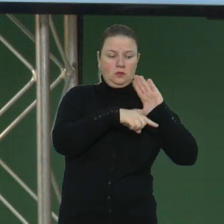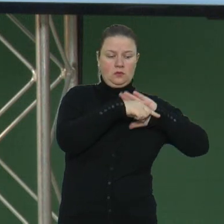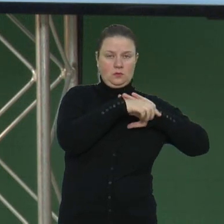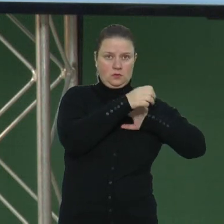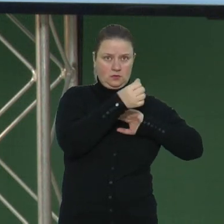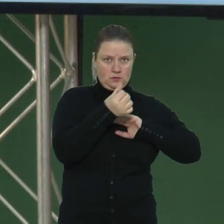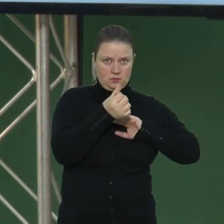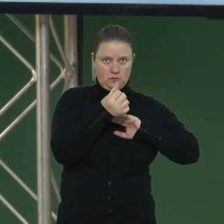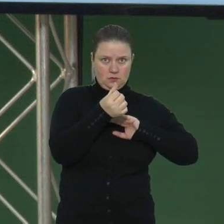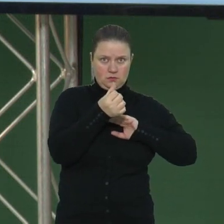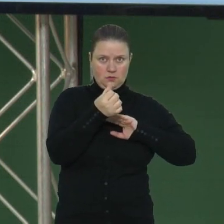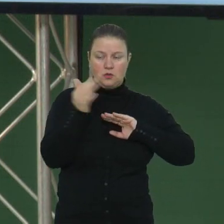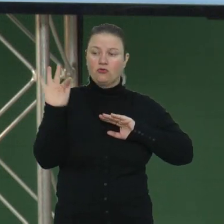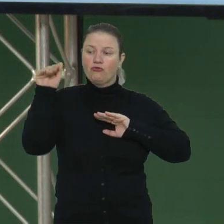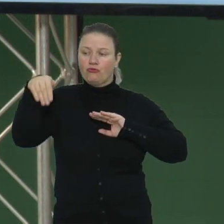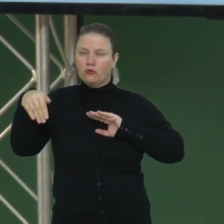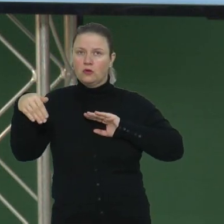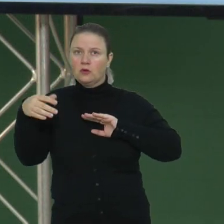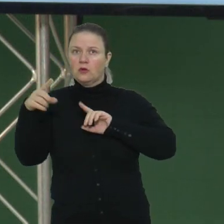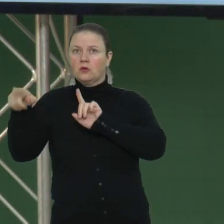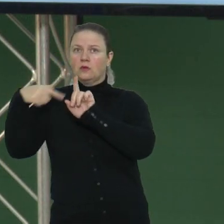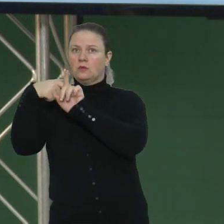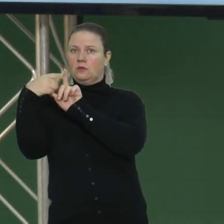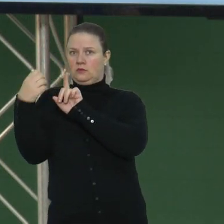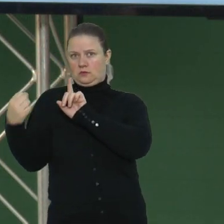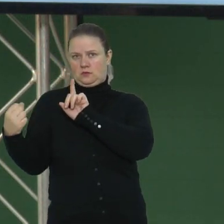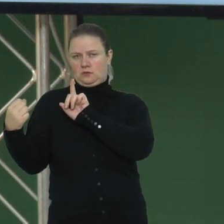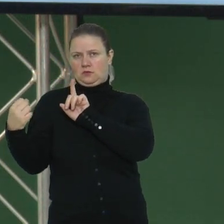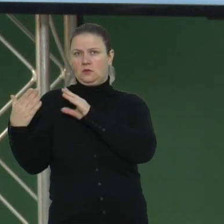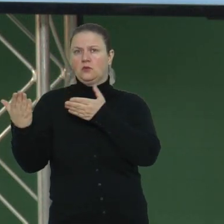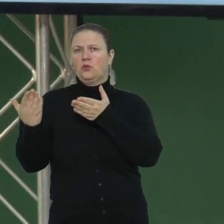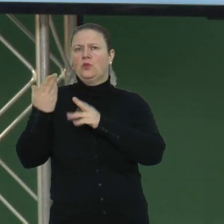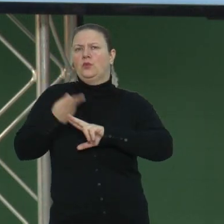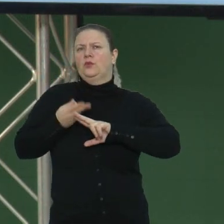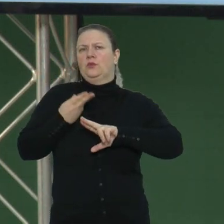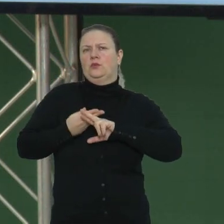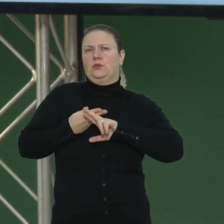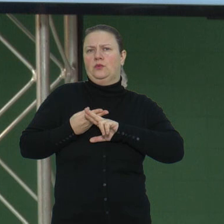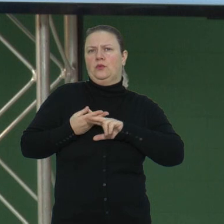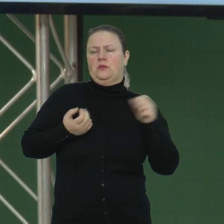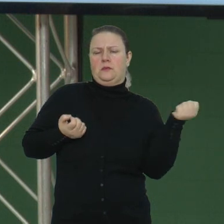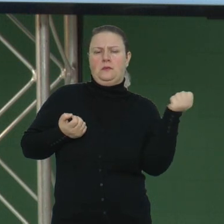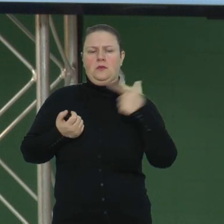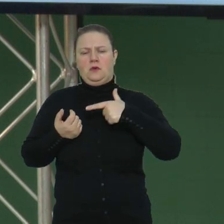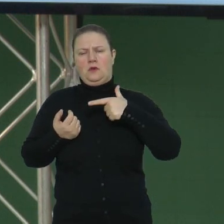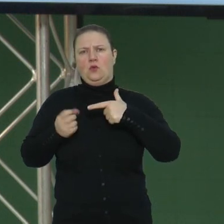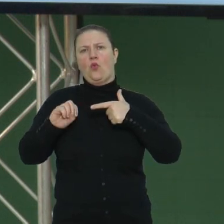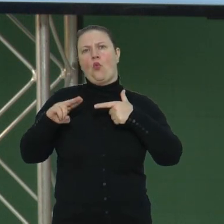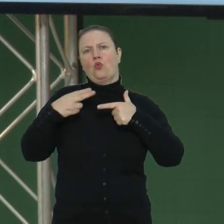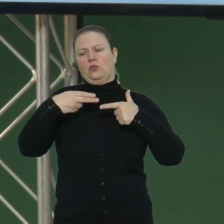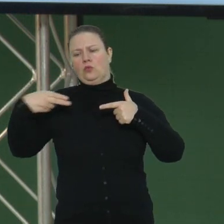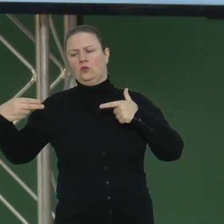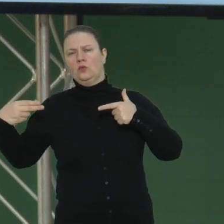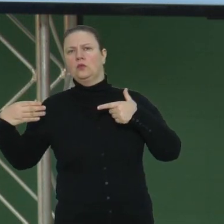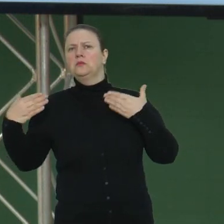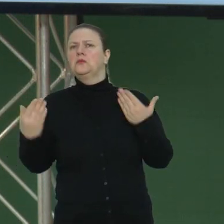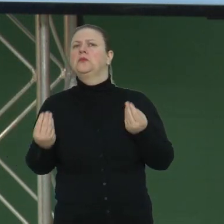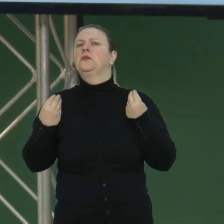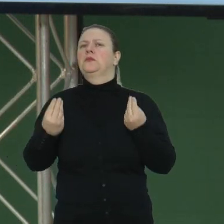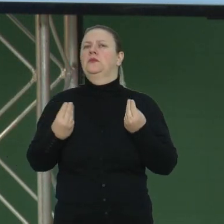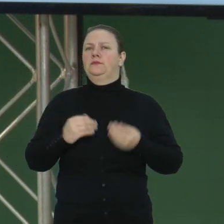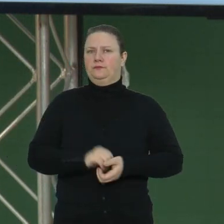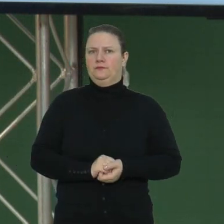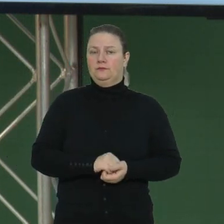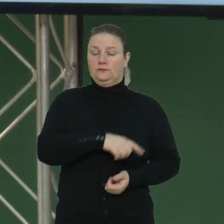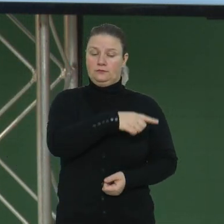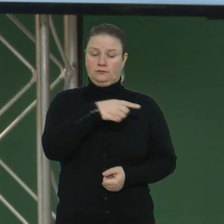6. Como que eu preciso saber quais são os símbolos que eu utilizo? Se é maior ou igual, se é menor, ou quais são? Então, percebam que os